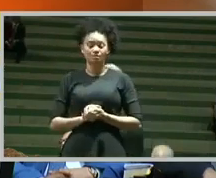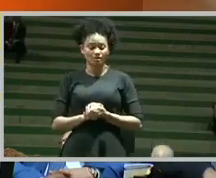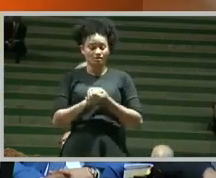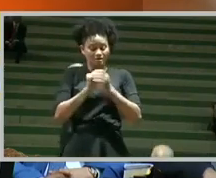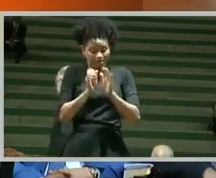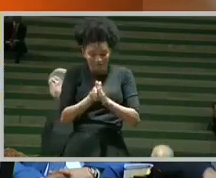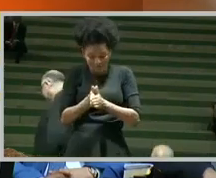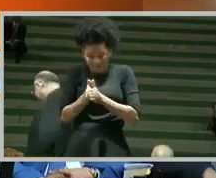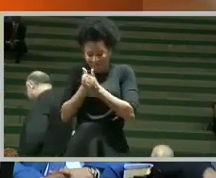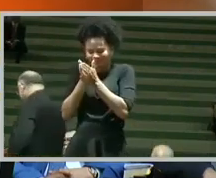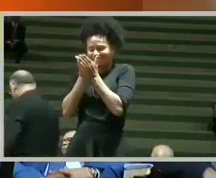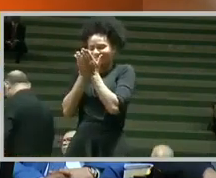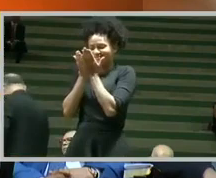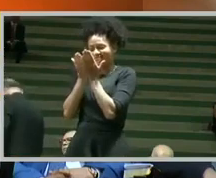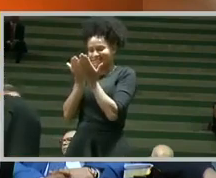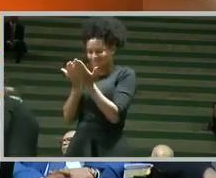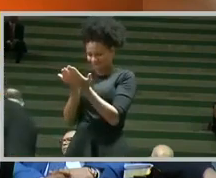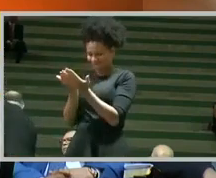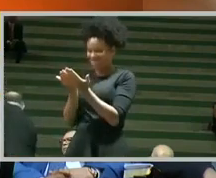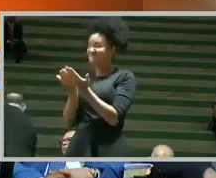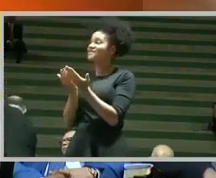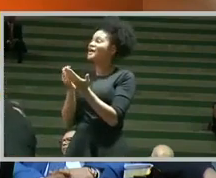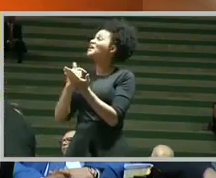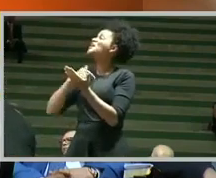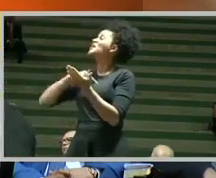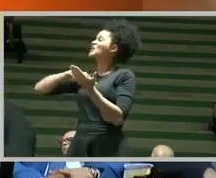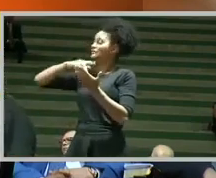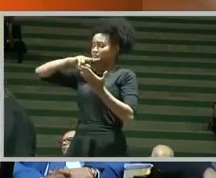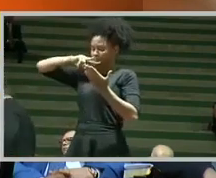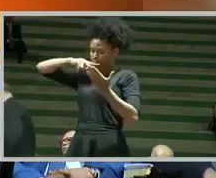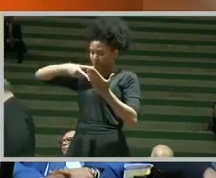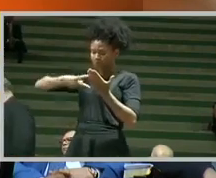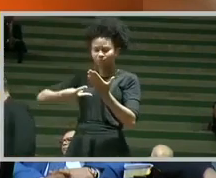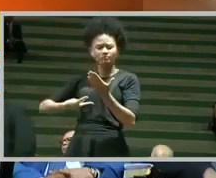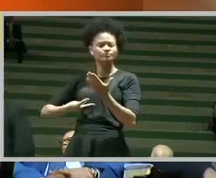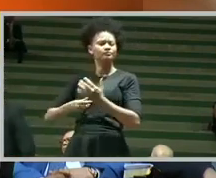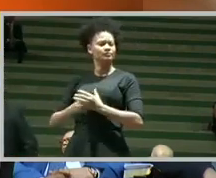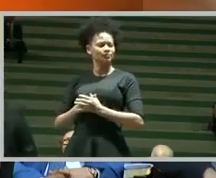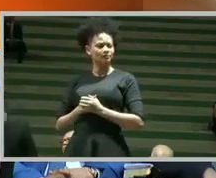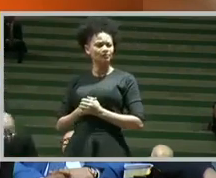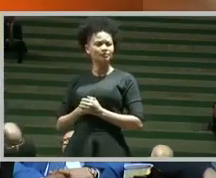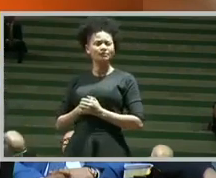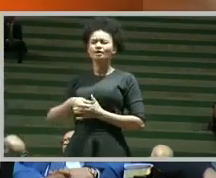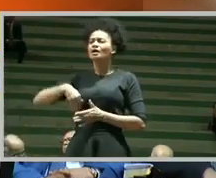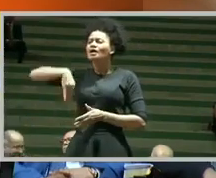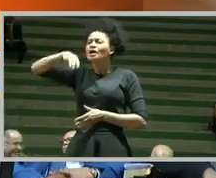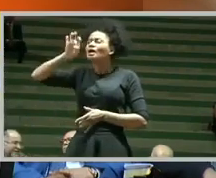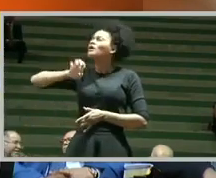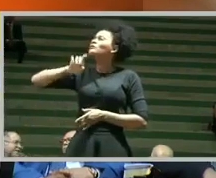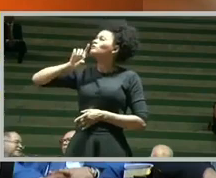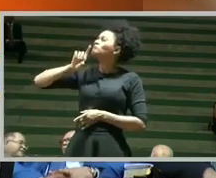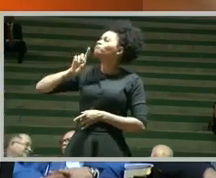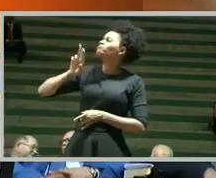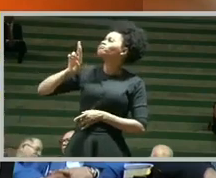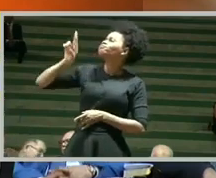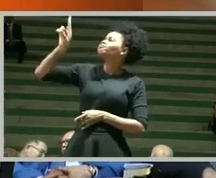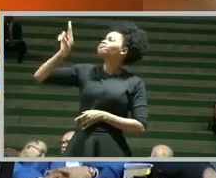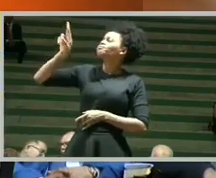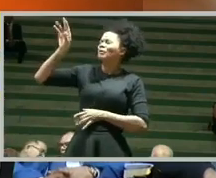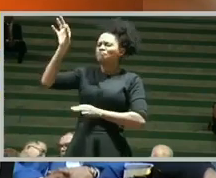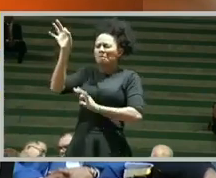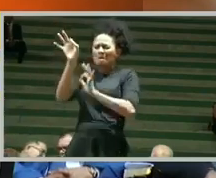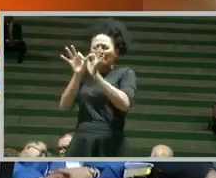salmo dizendo: eu reconheço que quem fez a